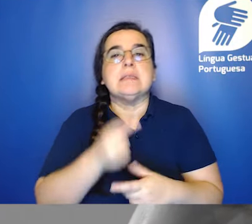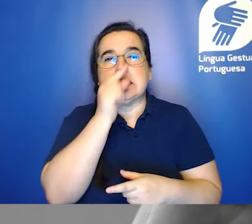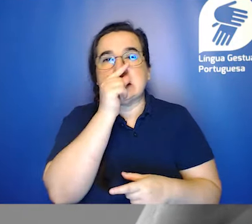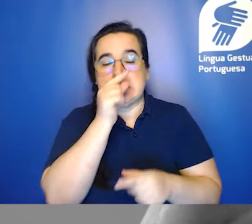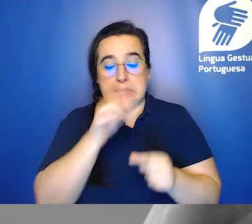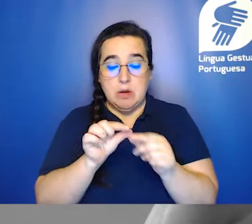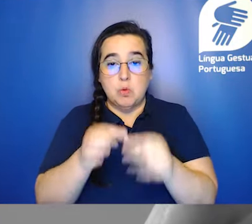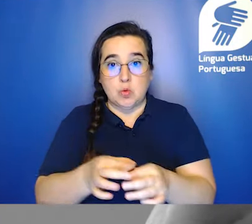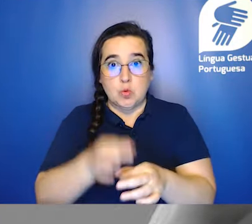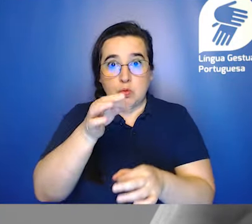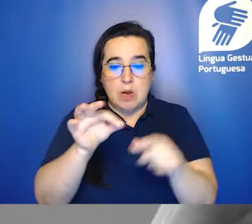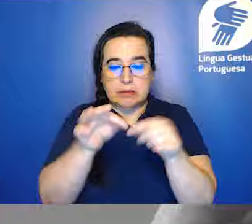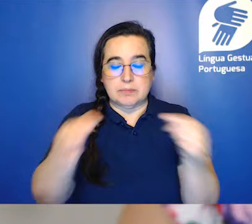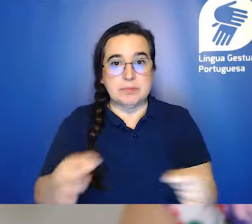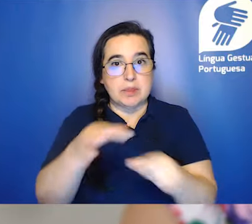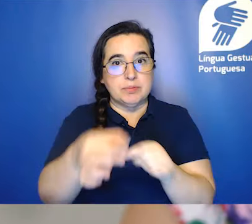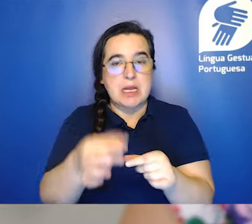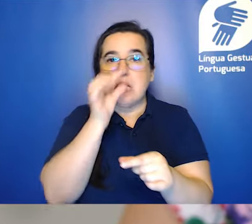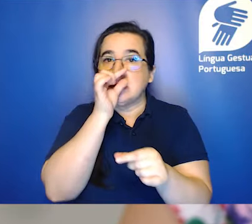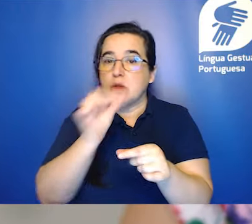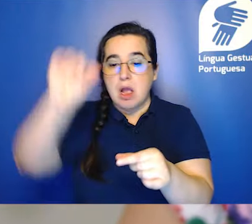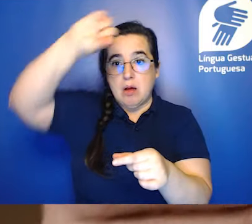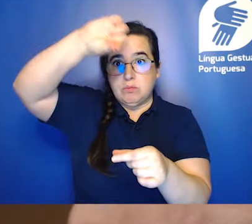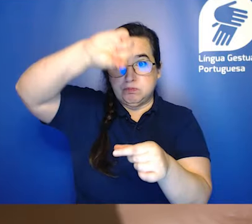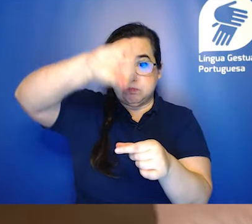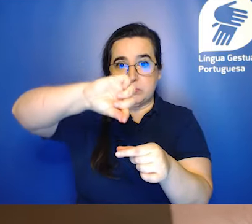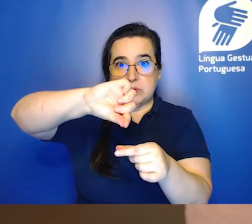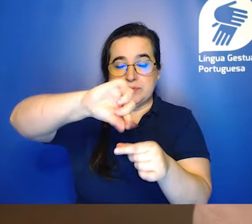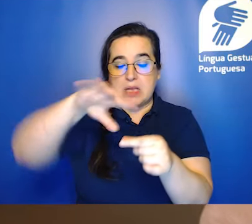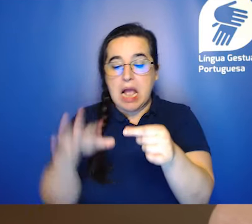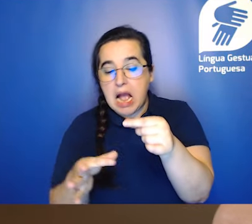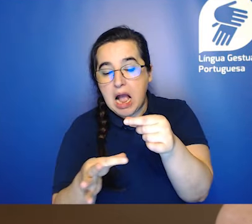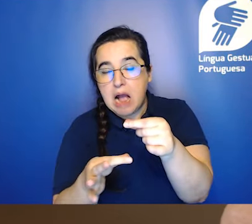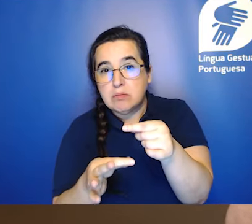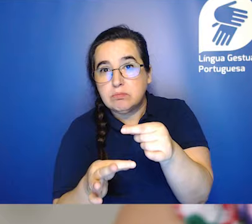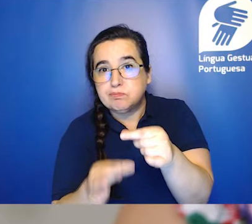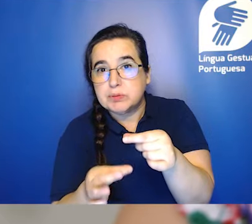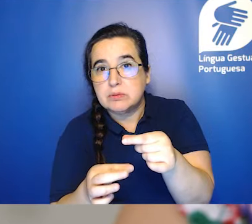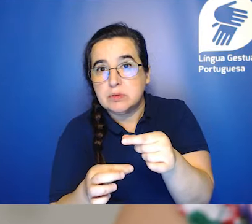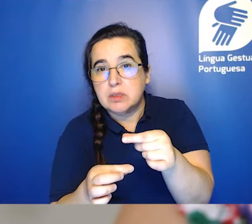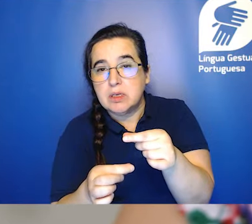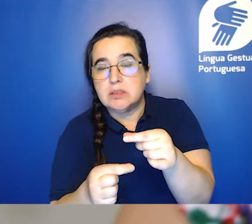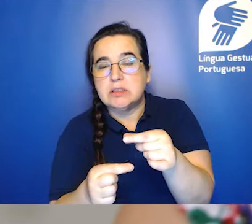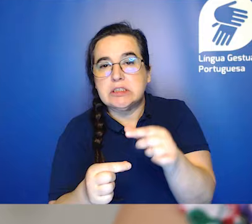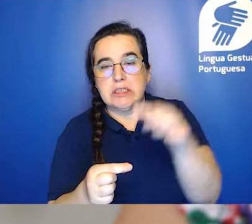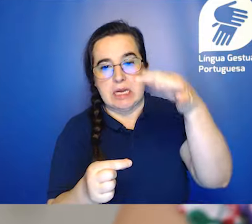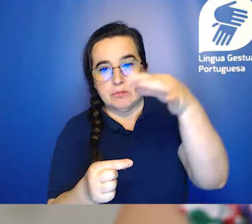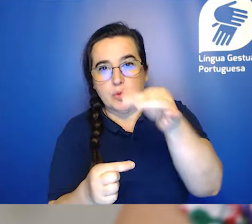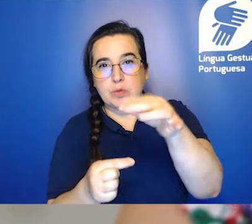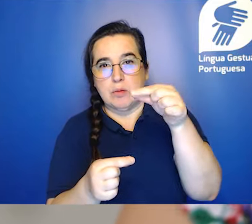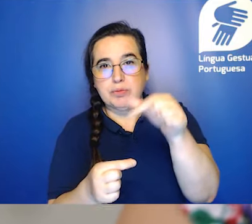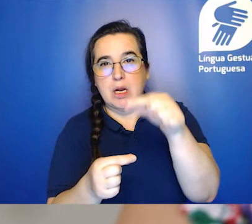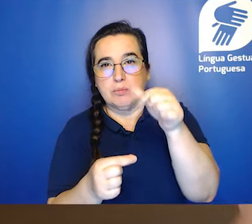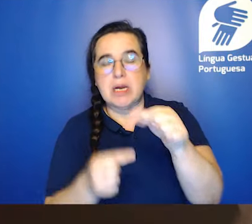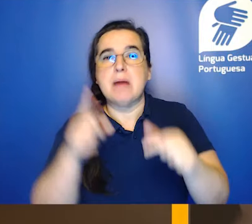e repita o procedimento. Retire a película do tubo e coloque a zaragatoa no interior. Aperte a parte